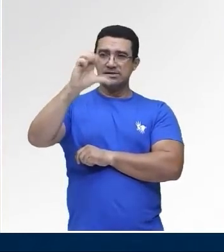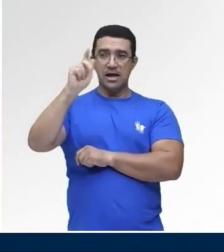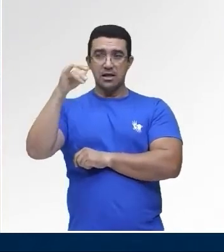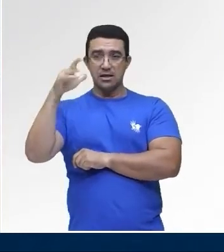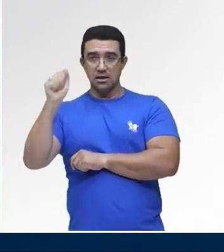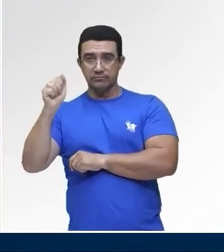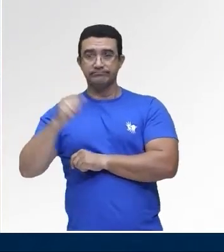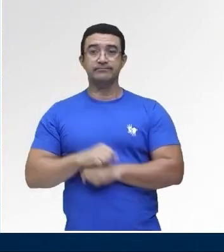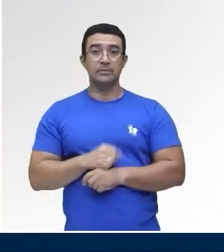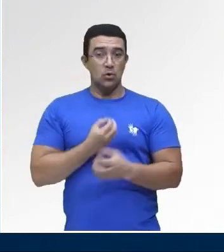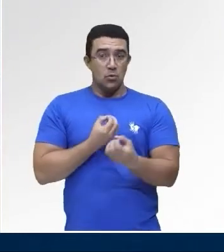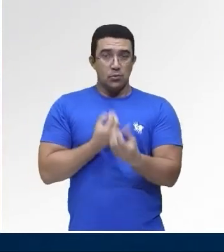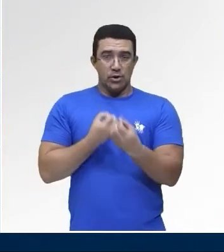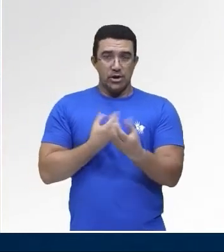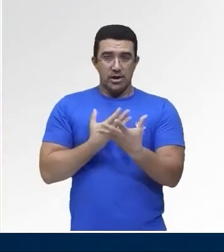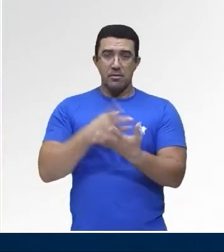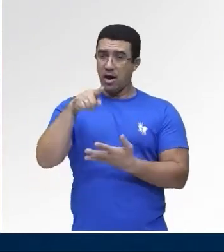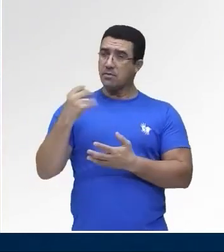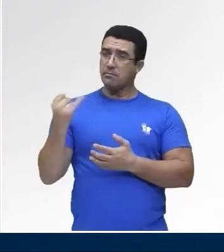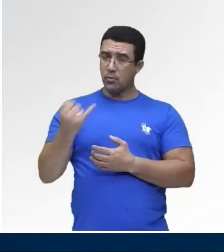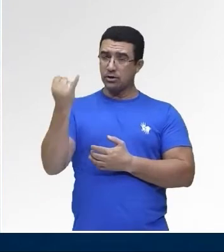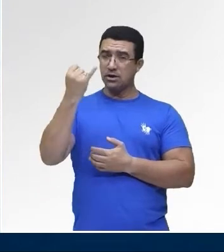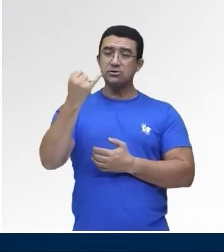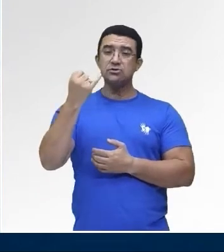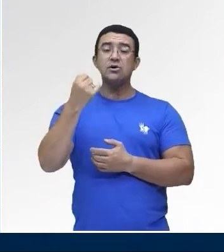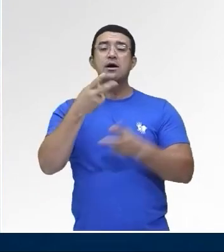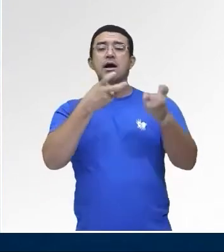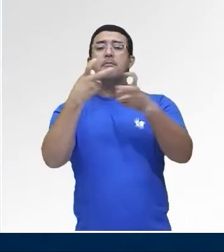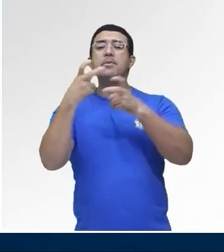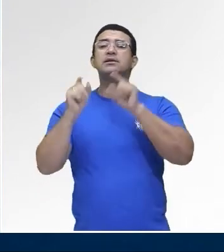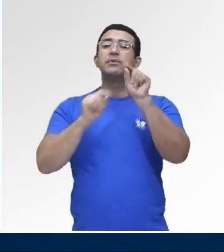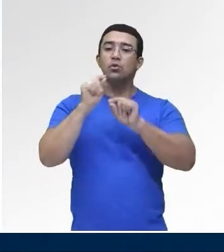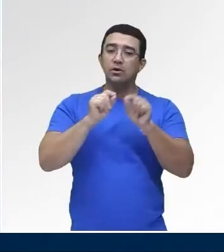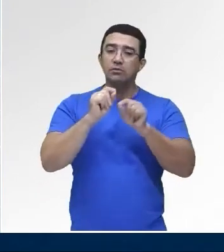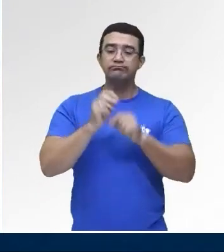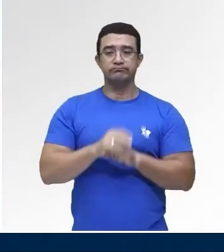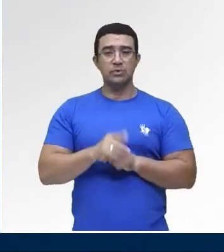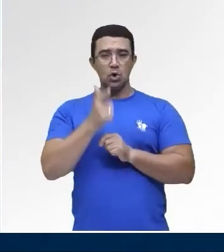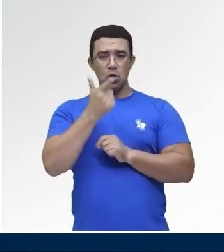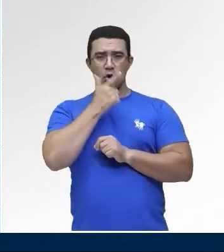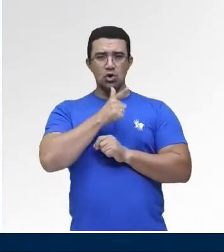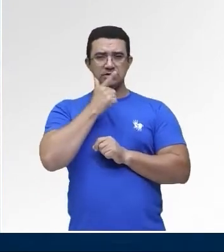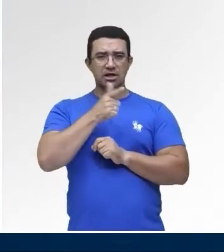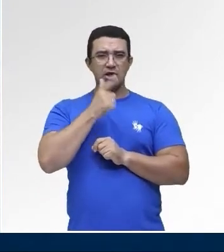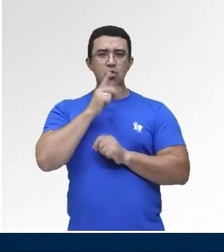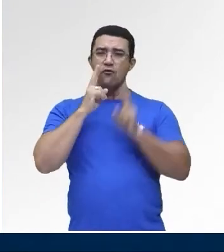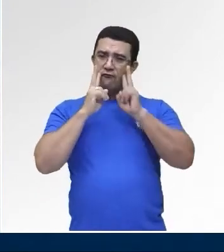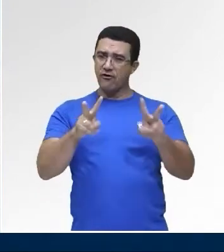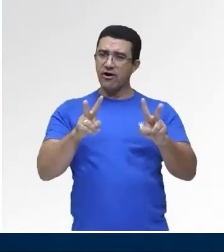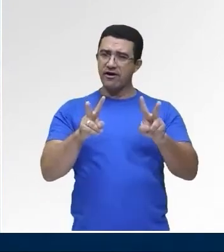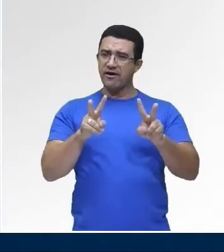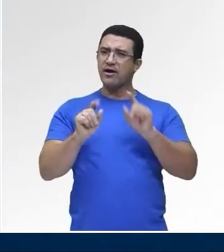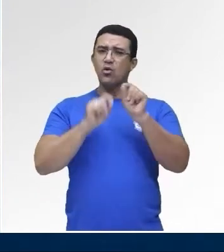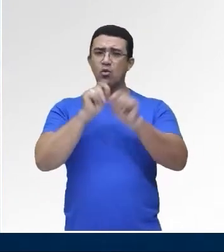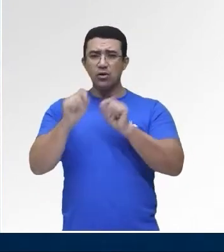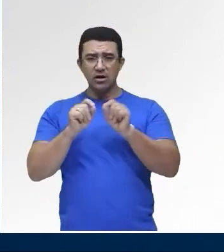Interessante a gente analisar esse poema, porque ela conseguiu ver poesia numa